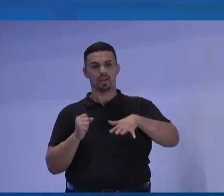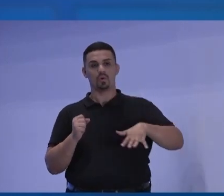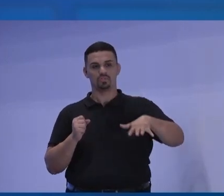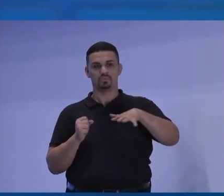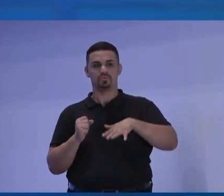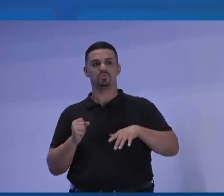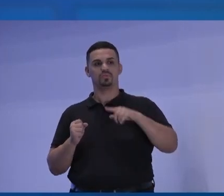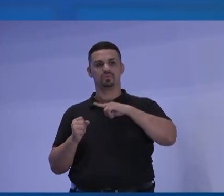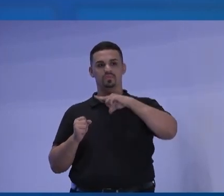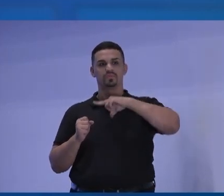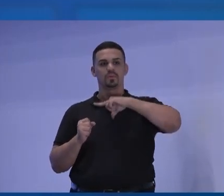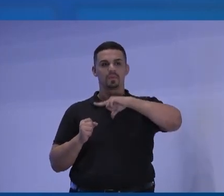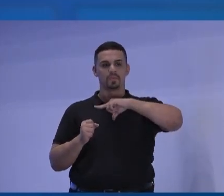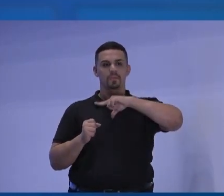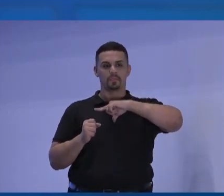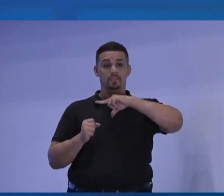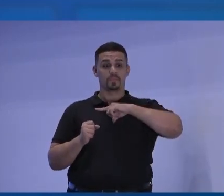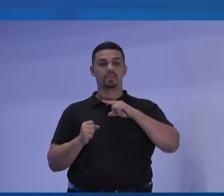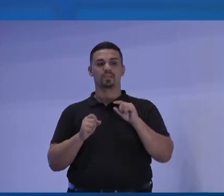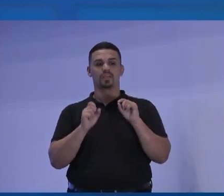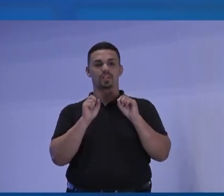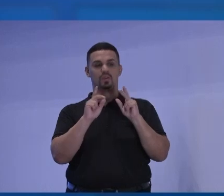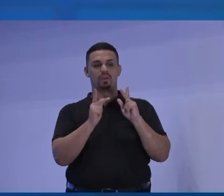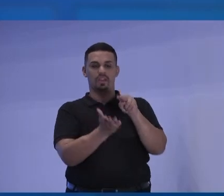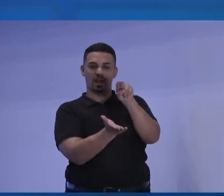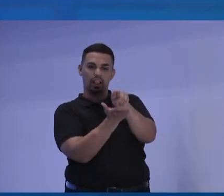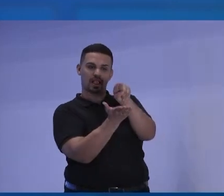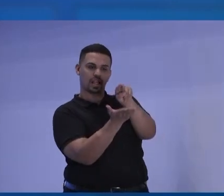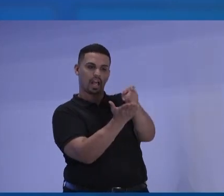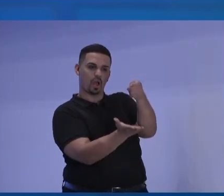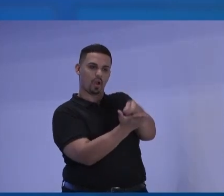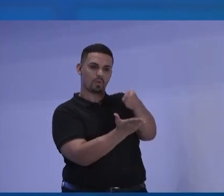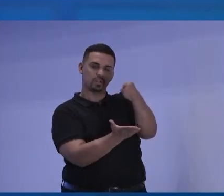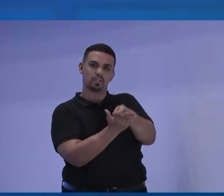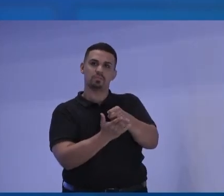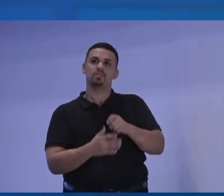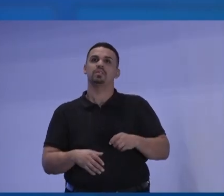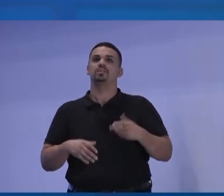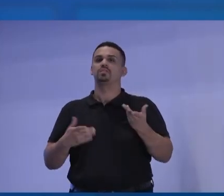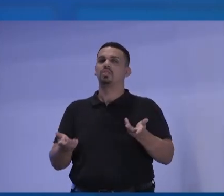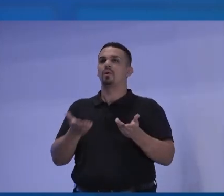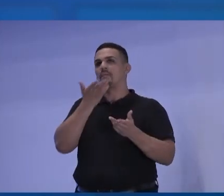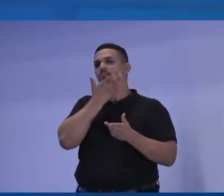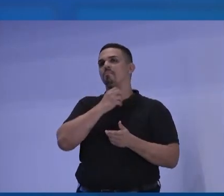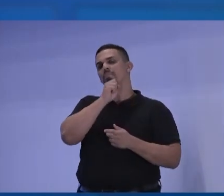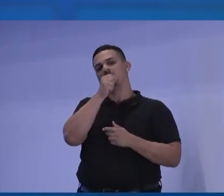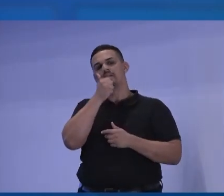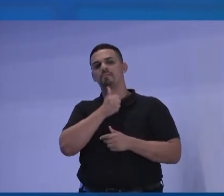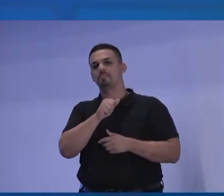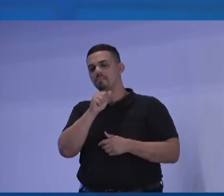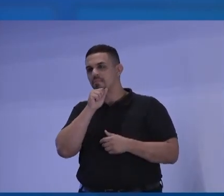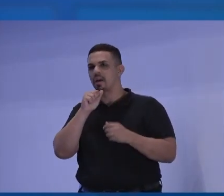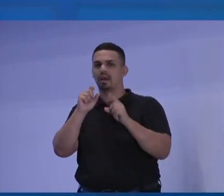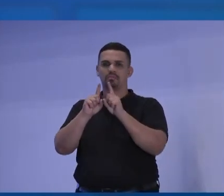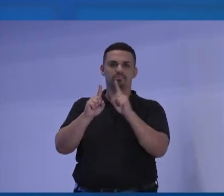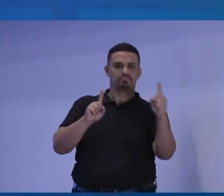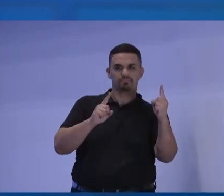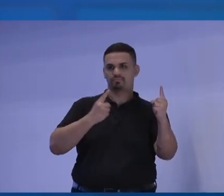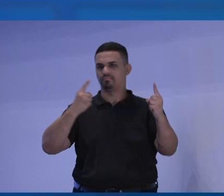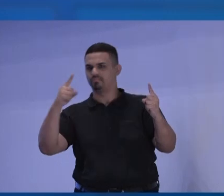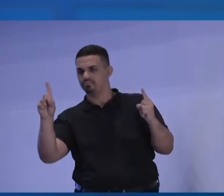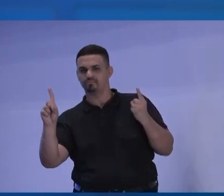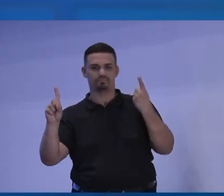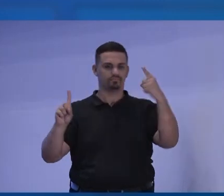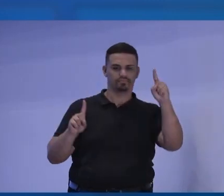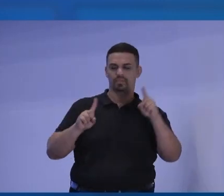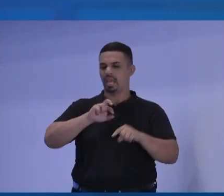Brasil e que as pessoas eram internadas compulsoriamente. Então, pais foram separados de filhos, né? Cônjuges foram separados, irmãos e